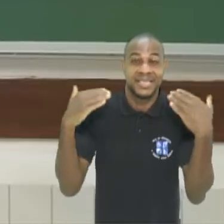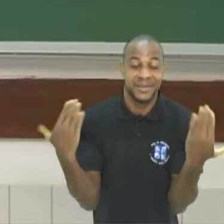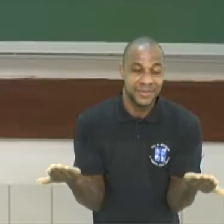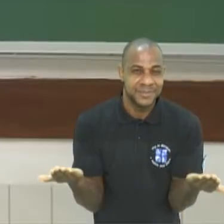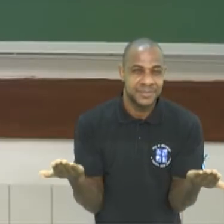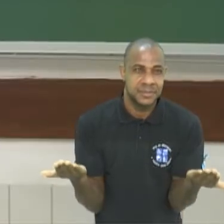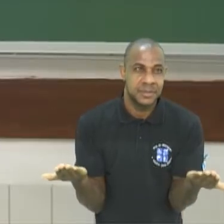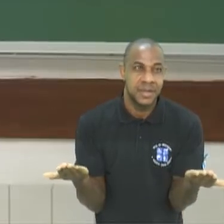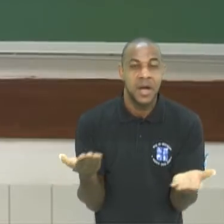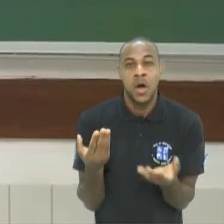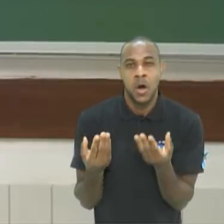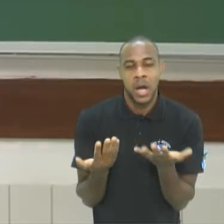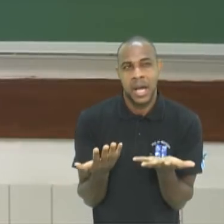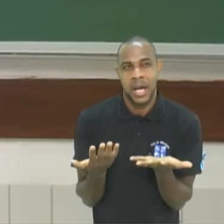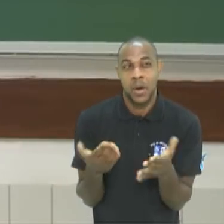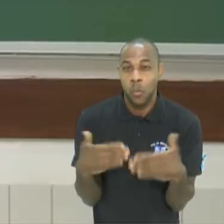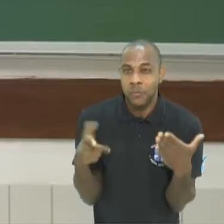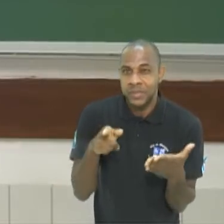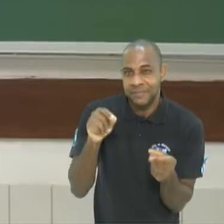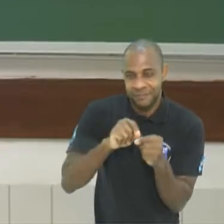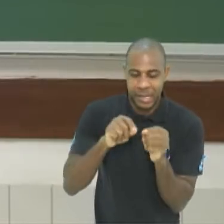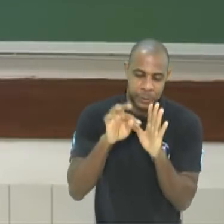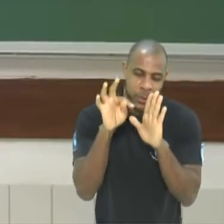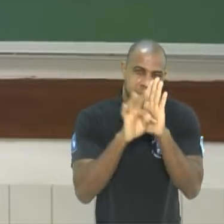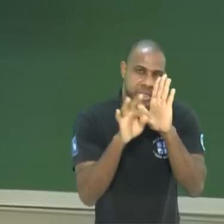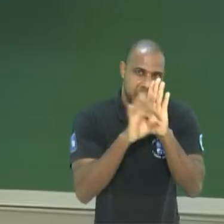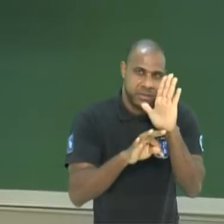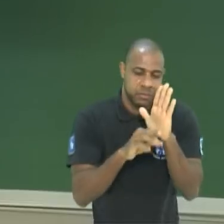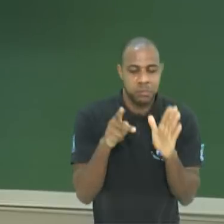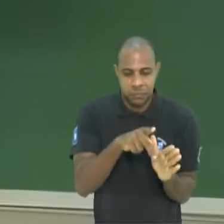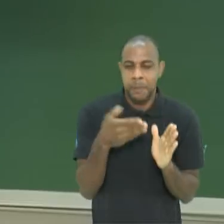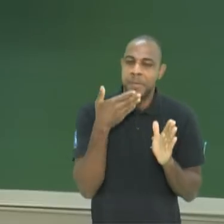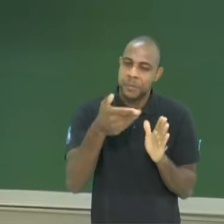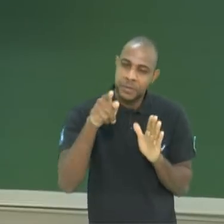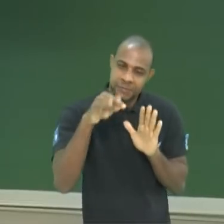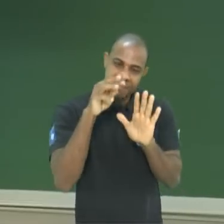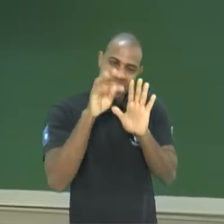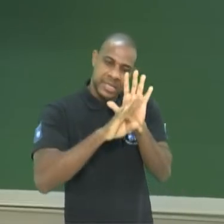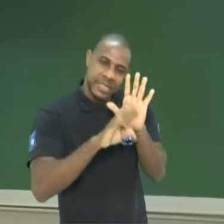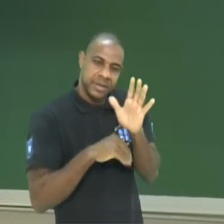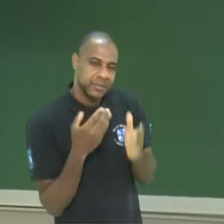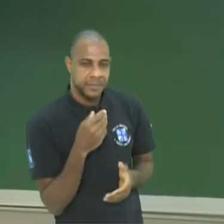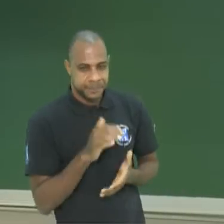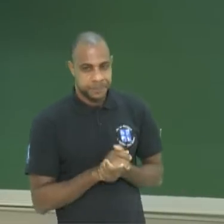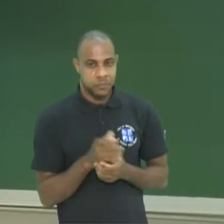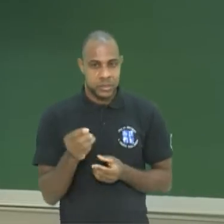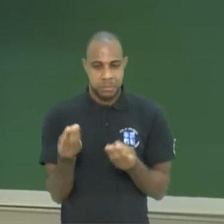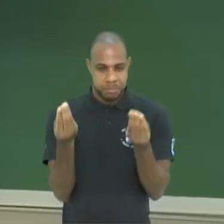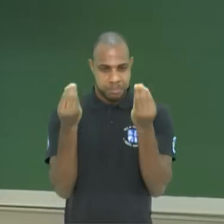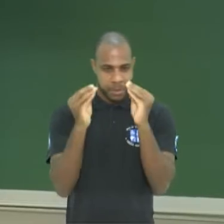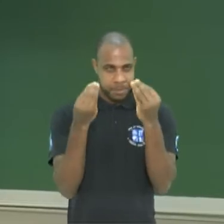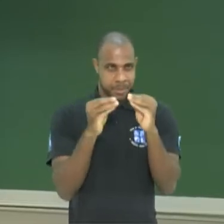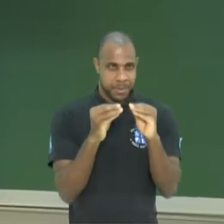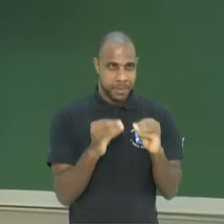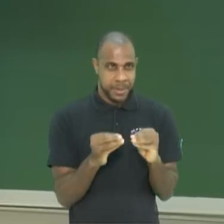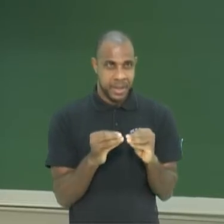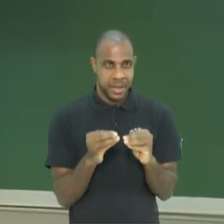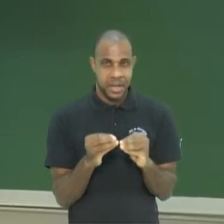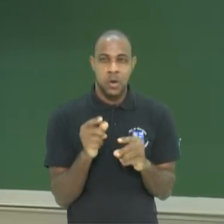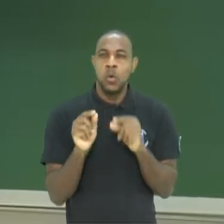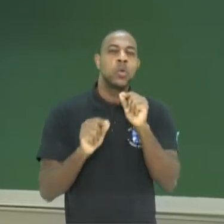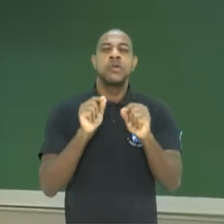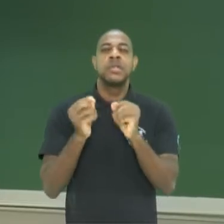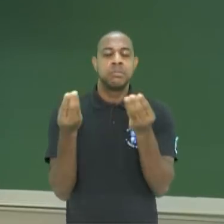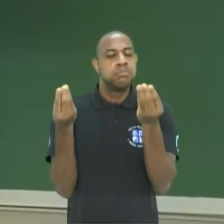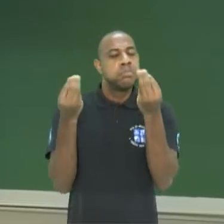Então, quando vocês fazem um texto, né, o professor pediu para vocês fazerem um texto. Vocês fazem o texto. O que vocês colocam na introdução? O que vocês